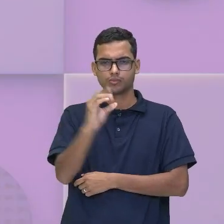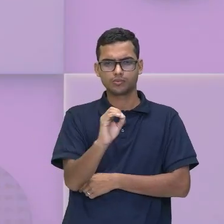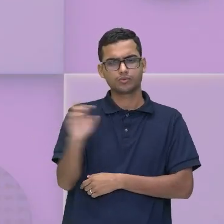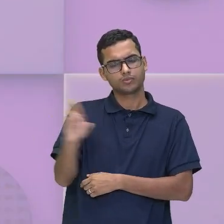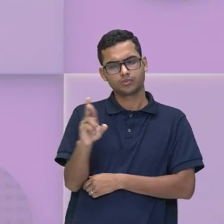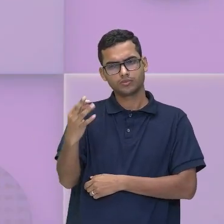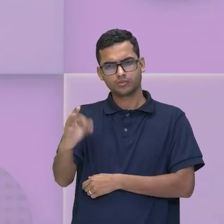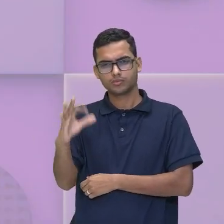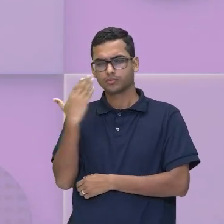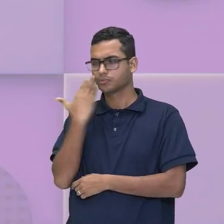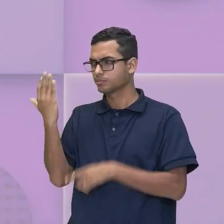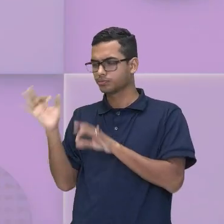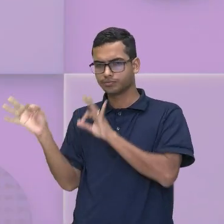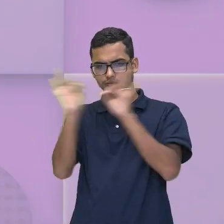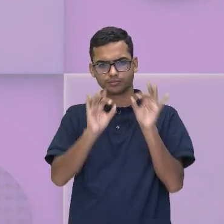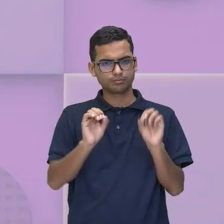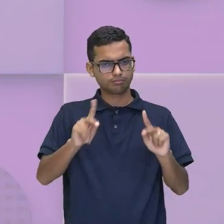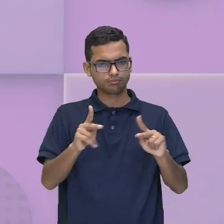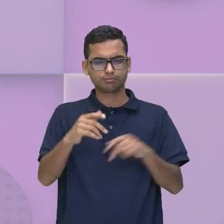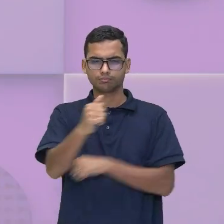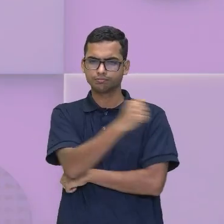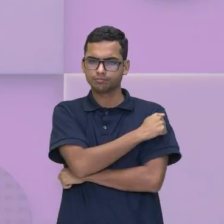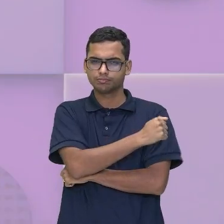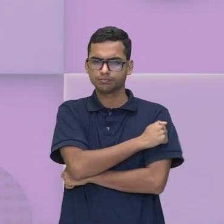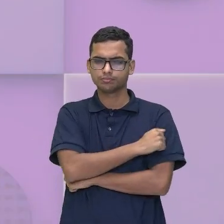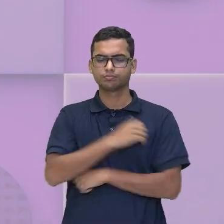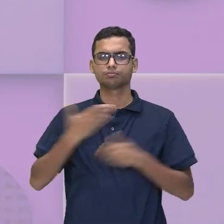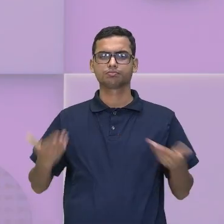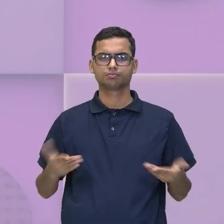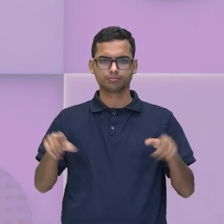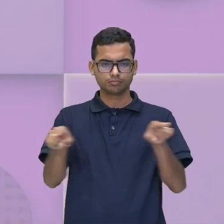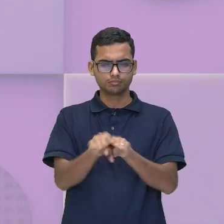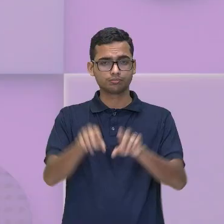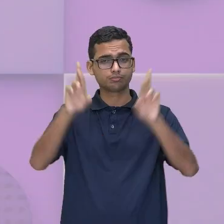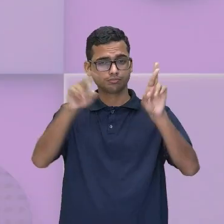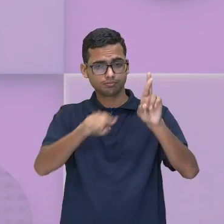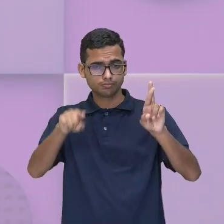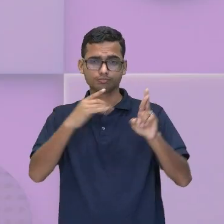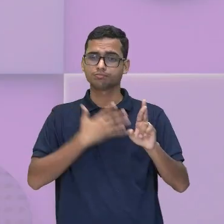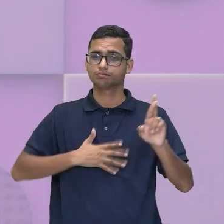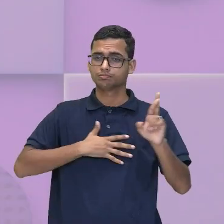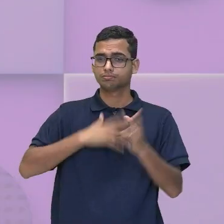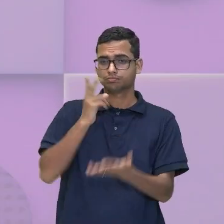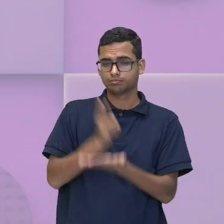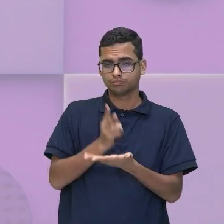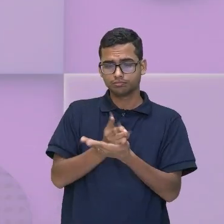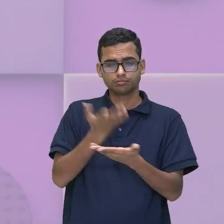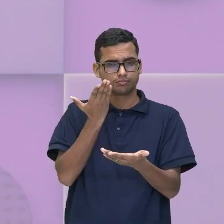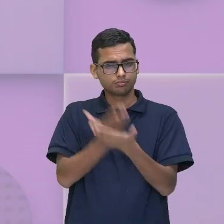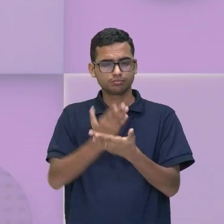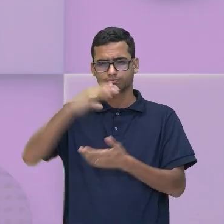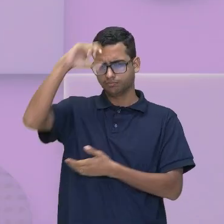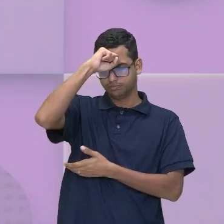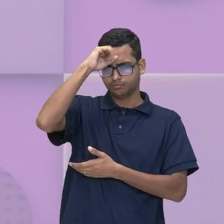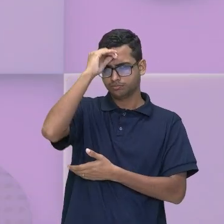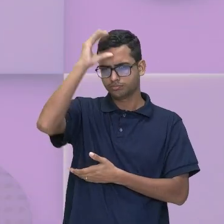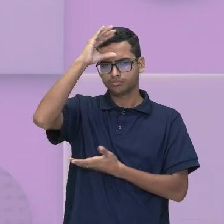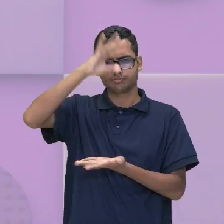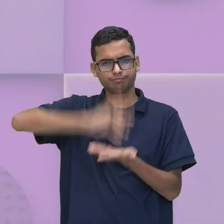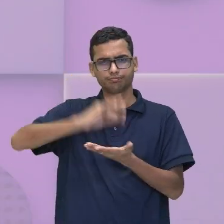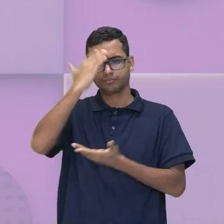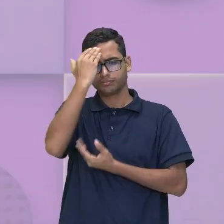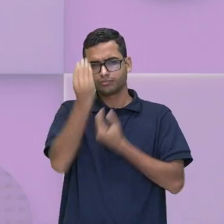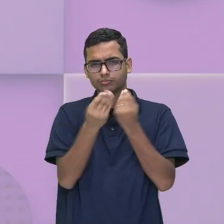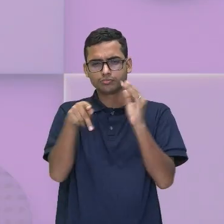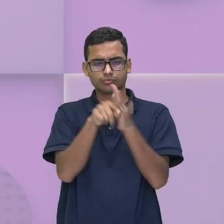de R$ 120. Tá ok, pessoal? Então, eu espero que vocês tenham gostado, aprendido, né, compreendido ali um pouco